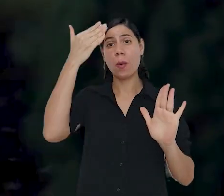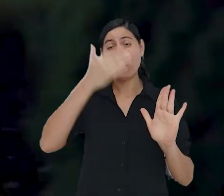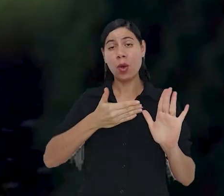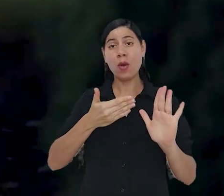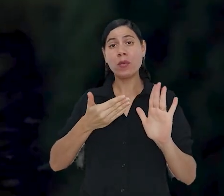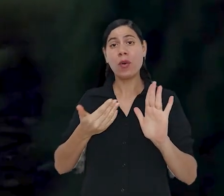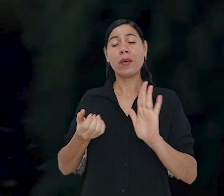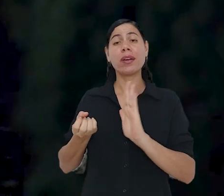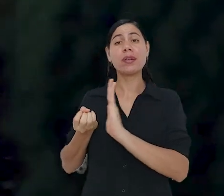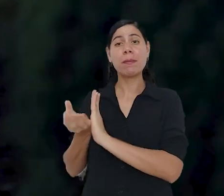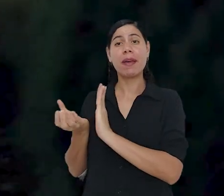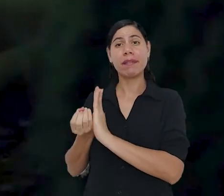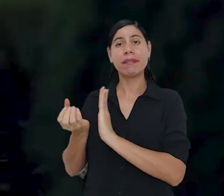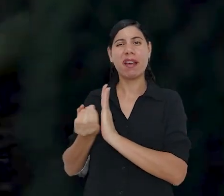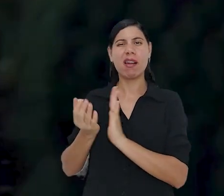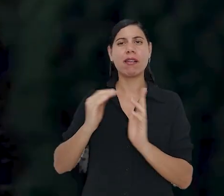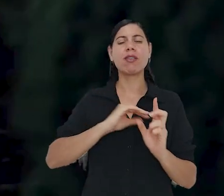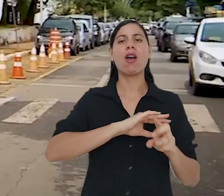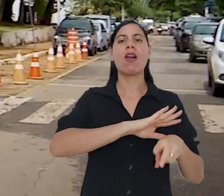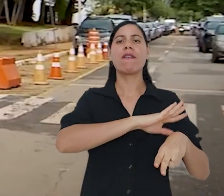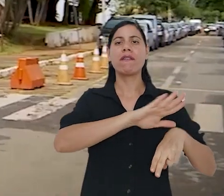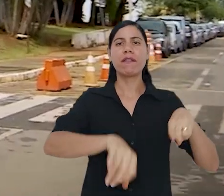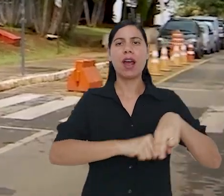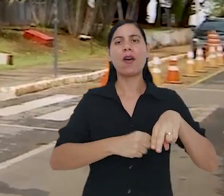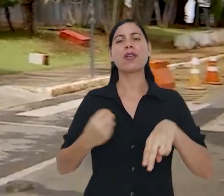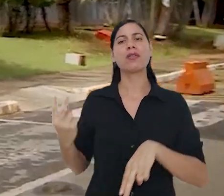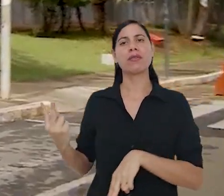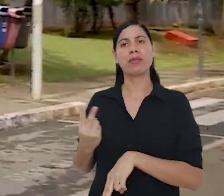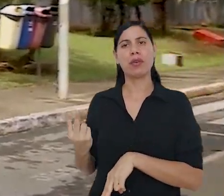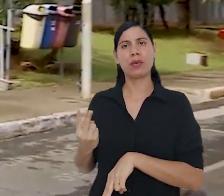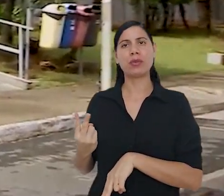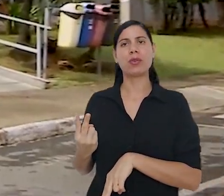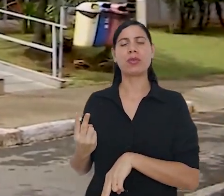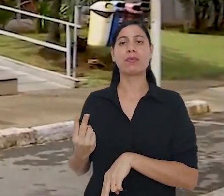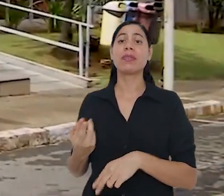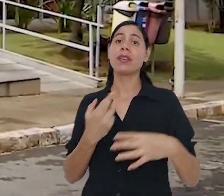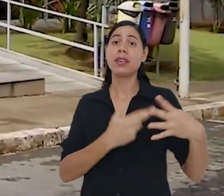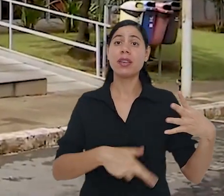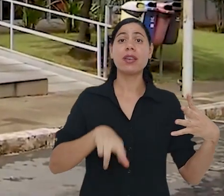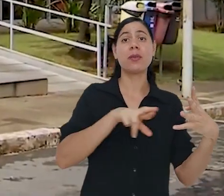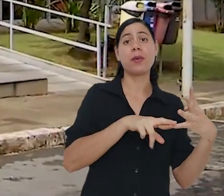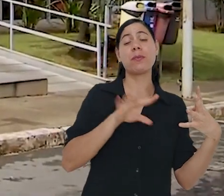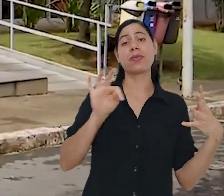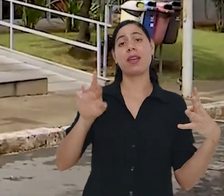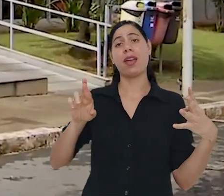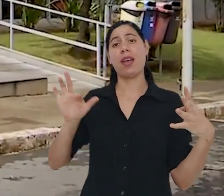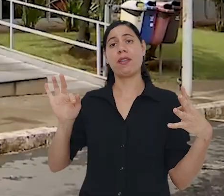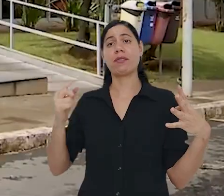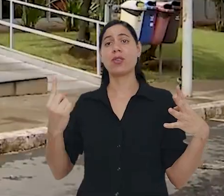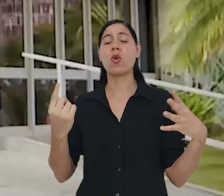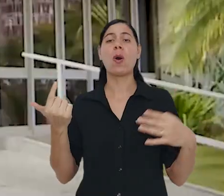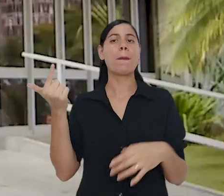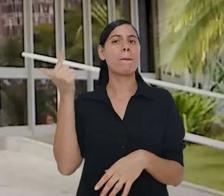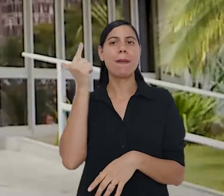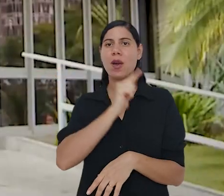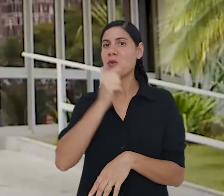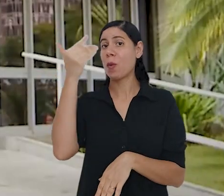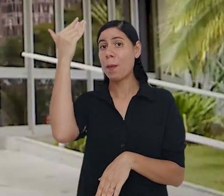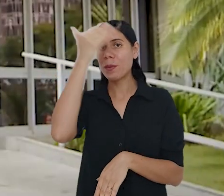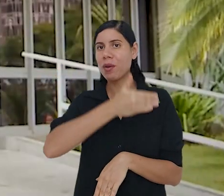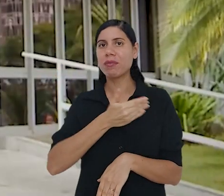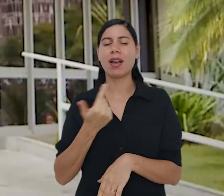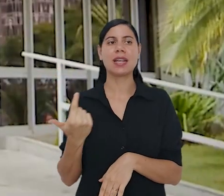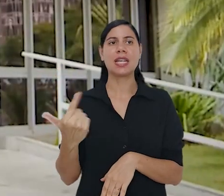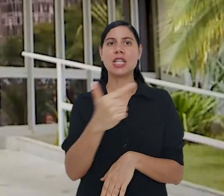beneficiários da fraude foram os réus, que recorreram ao TRF1 mas não conseguiram provar que não